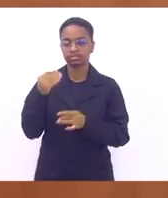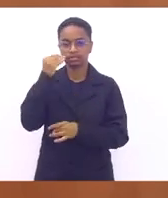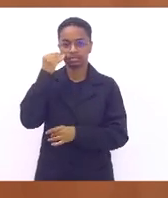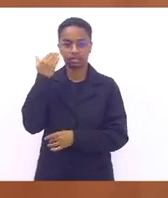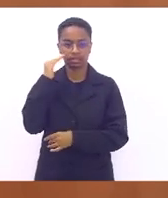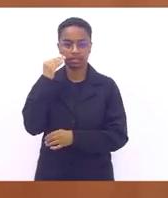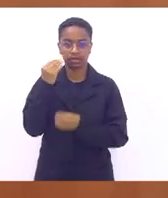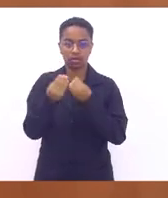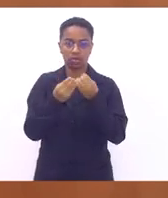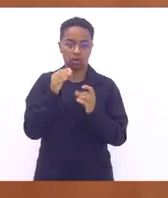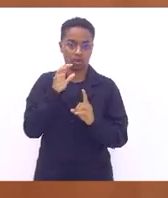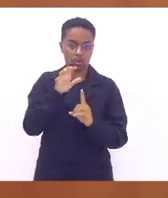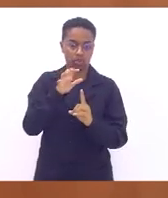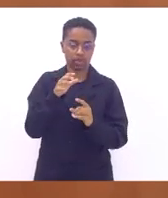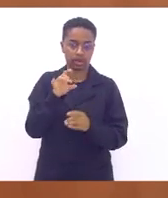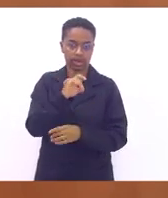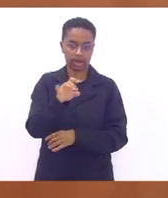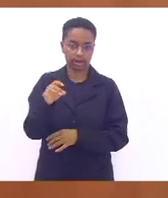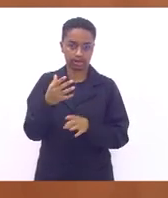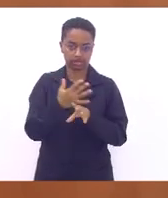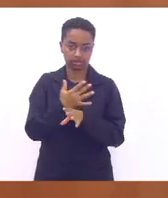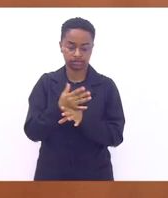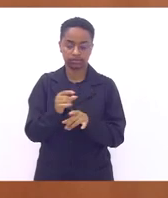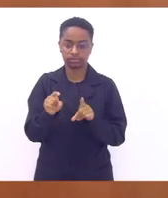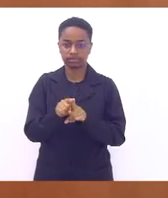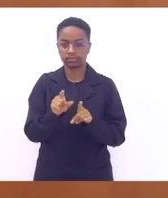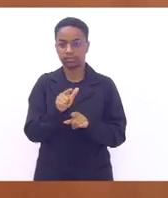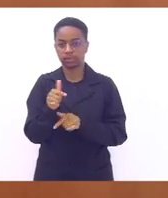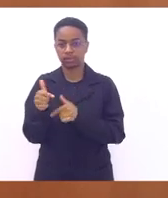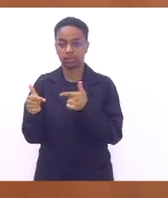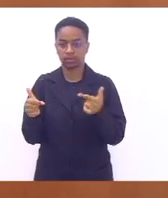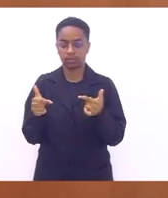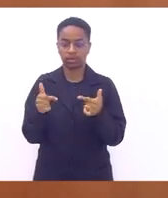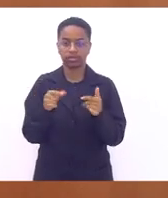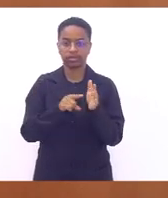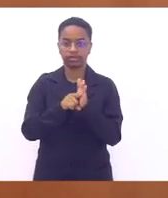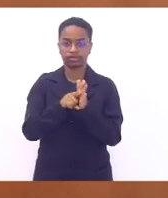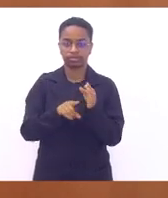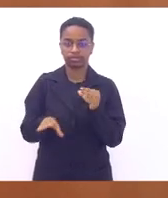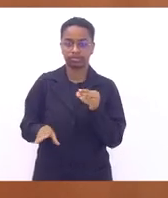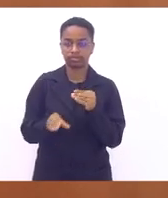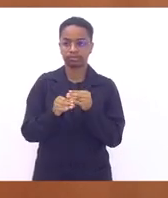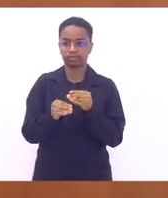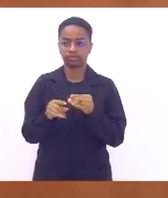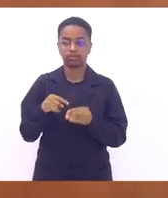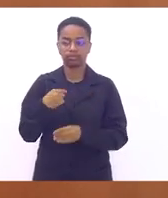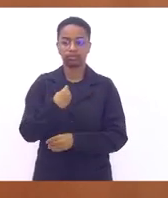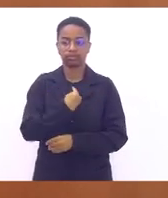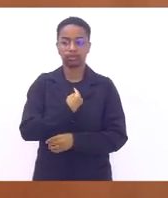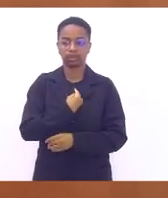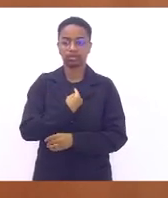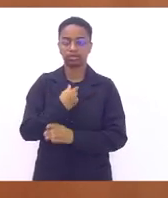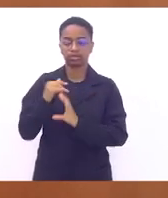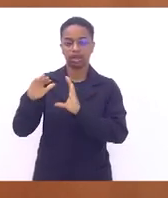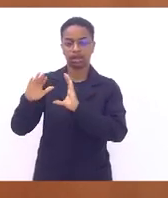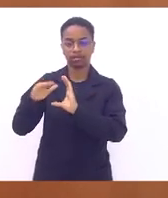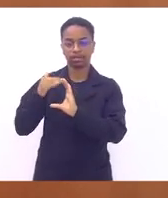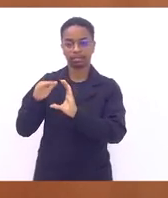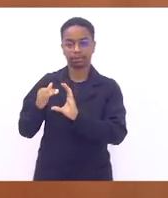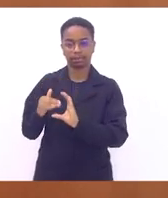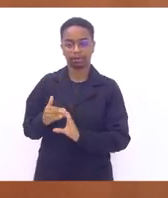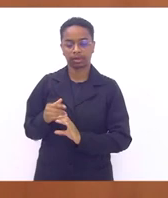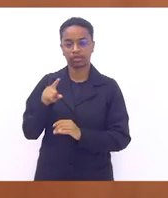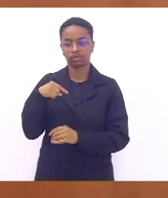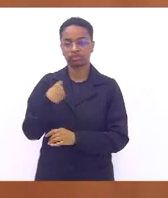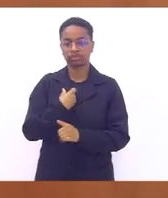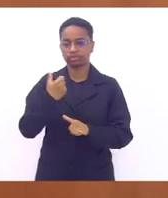nos municípios. E outras pesquisas adicionais que nós estamos recebendo, que a gente vai analisar, para